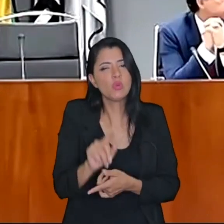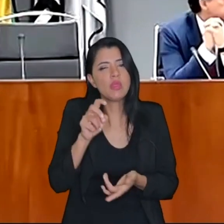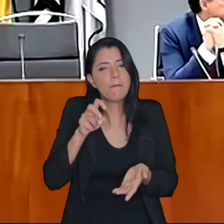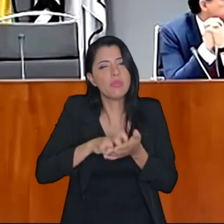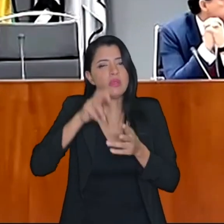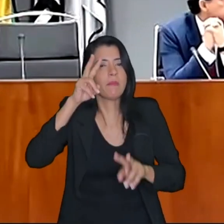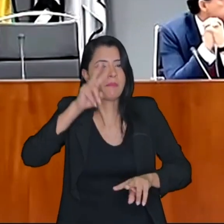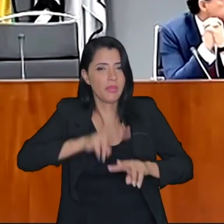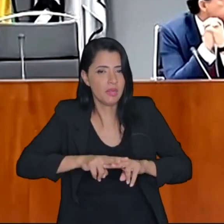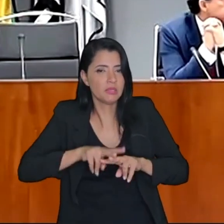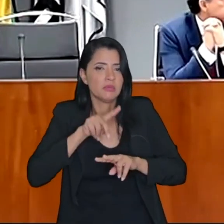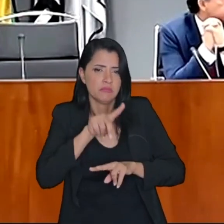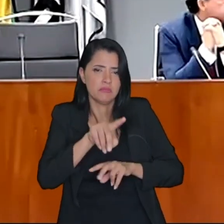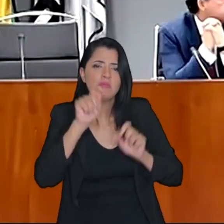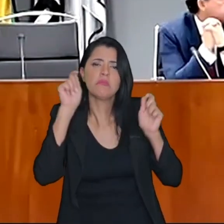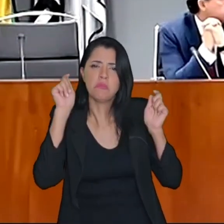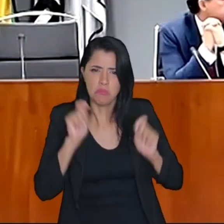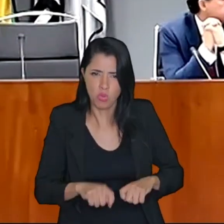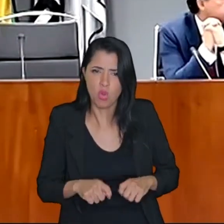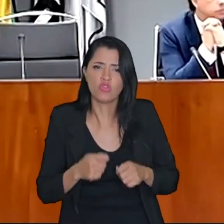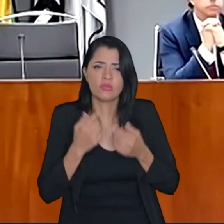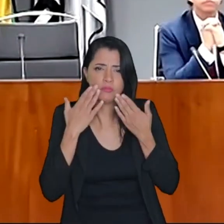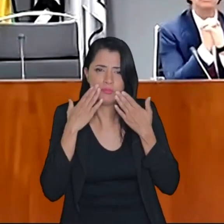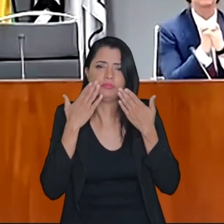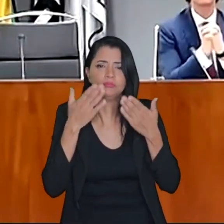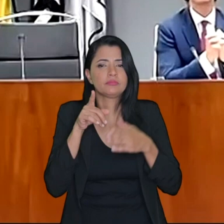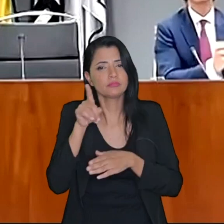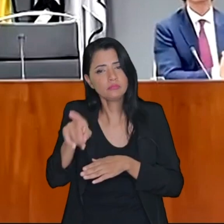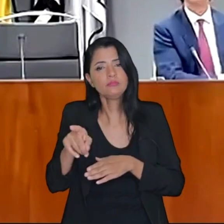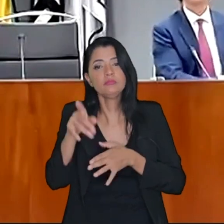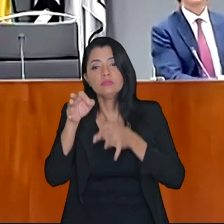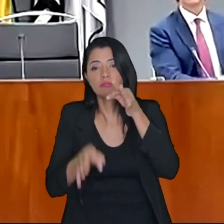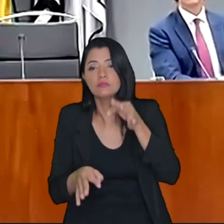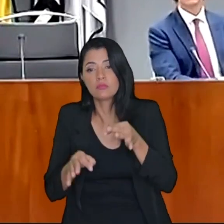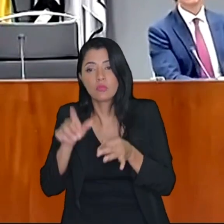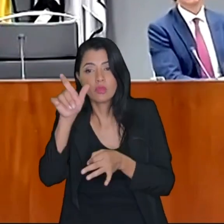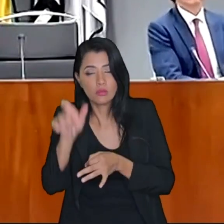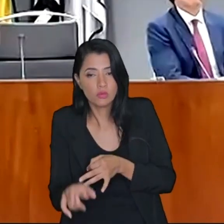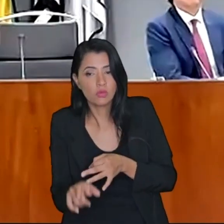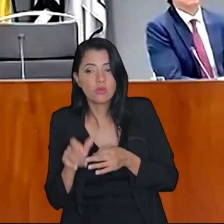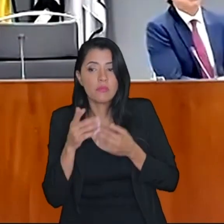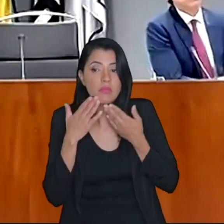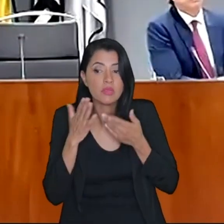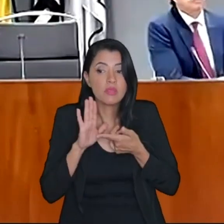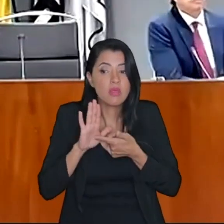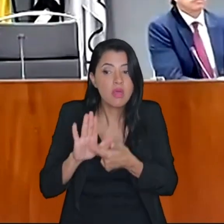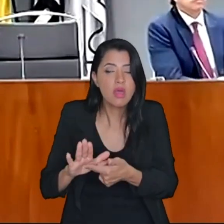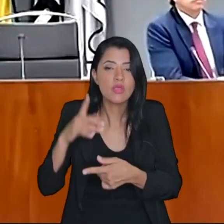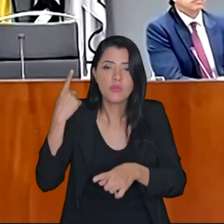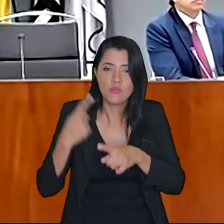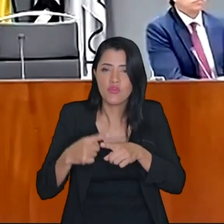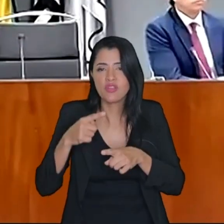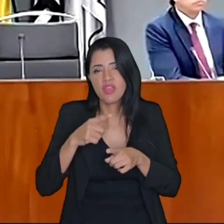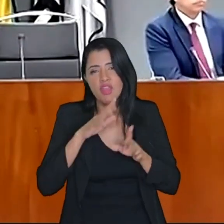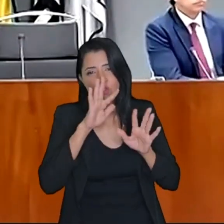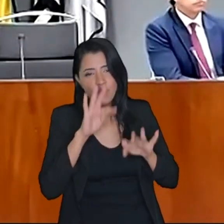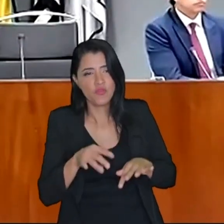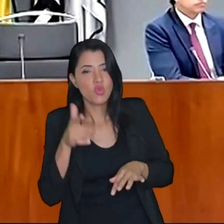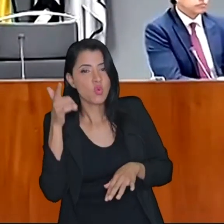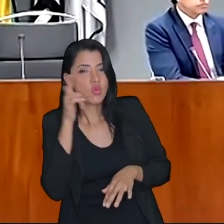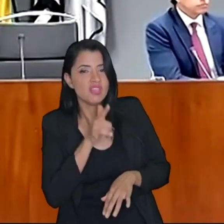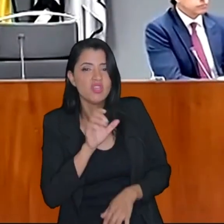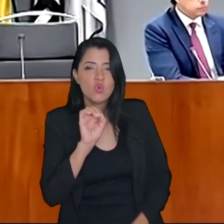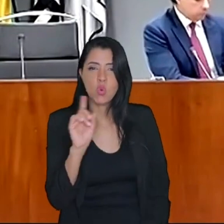pena, isso pode ser apresentado ao juiz, porque, no fundo, a obtenção ou não do